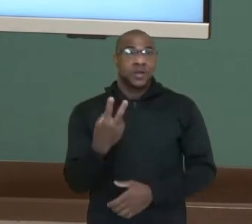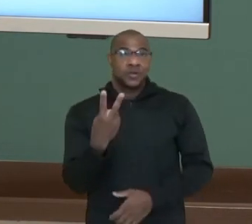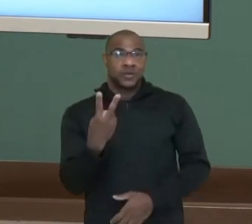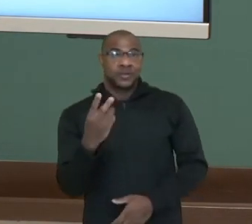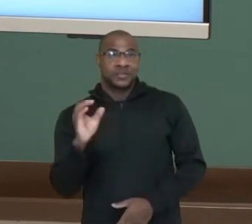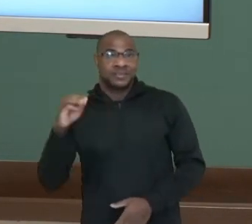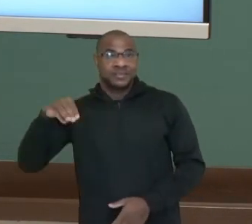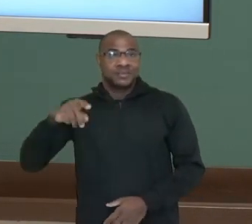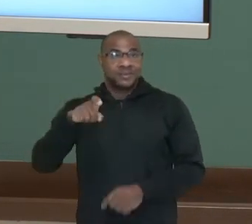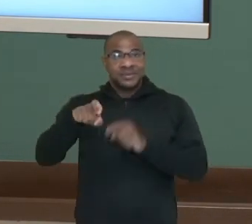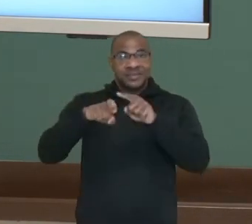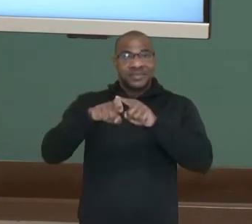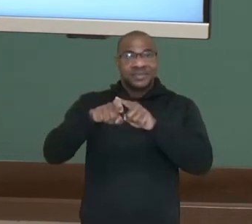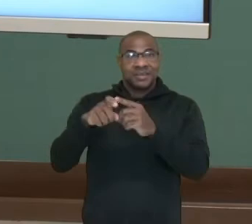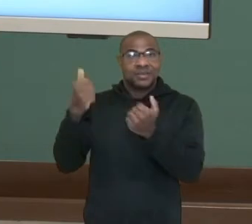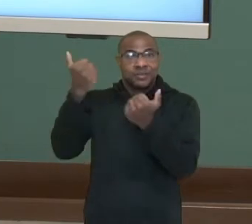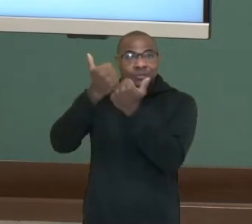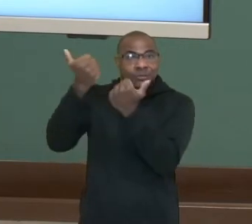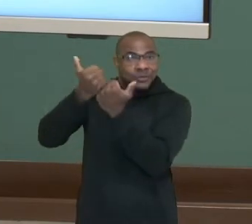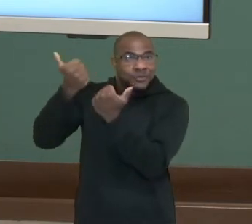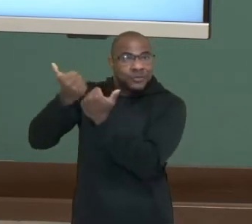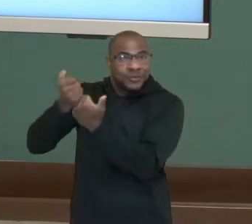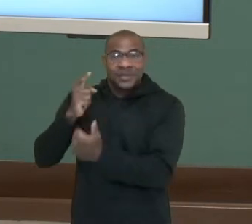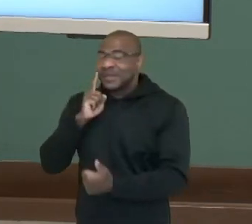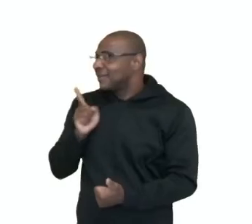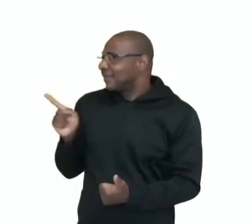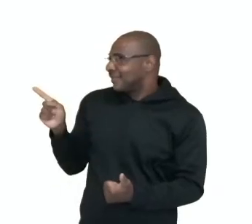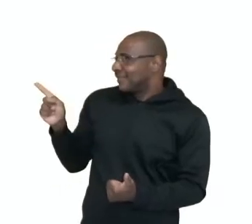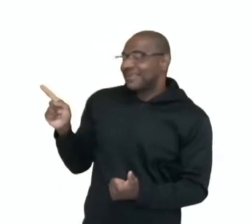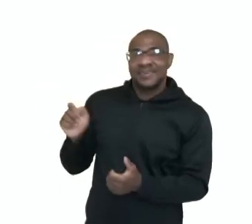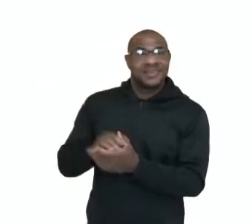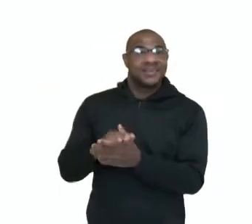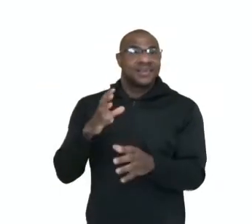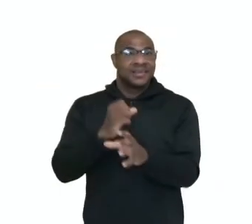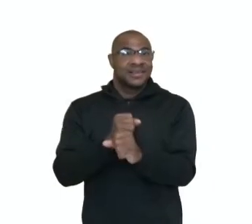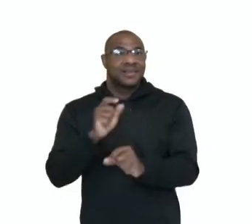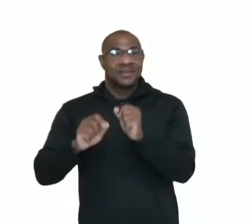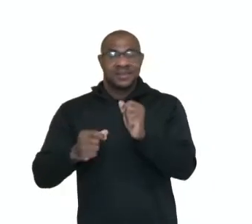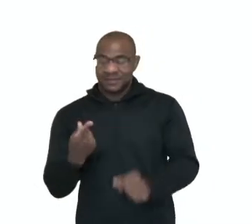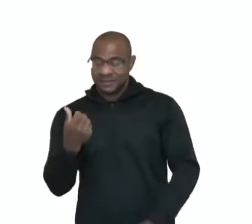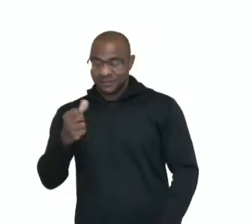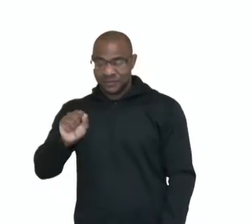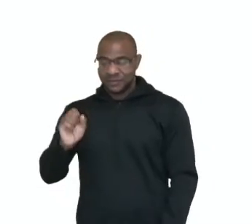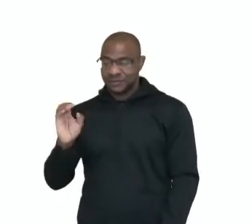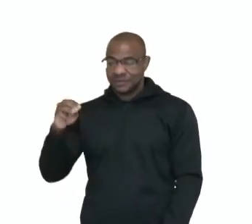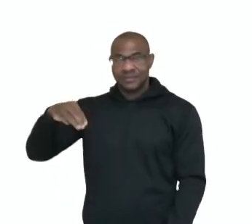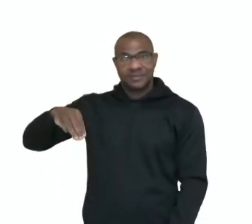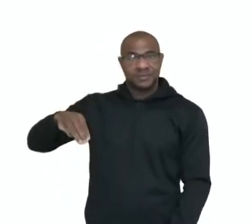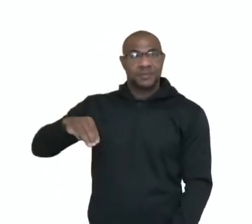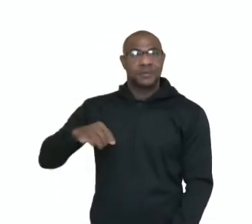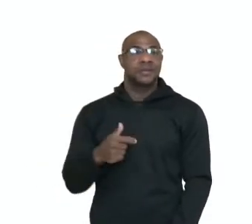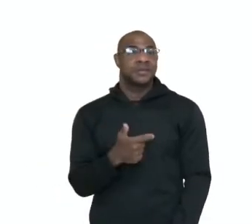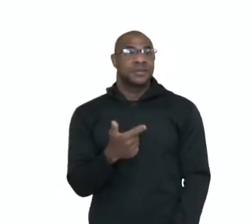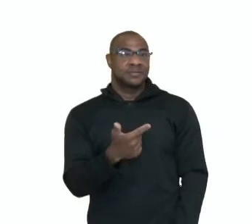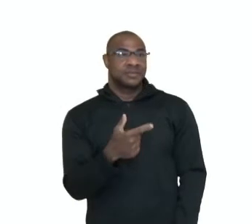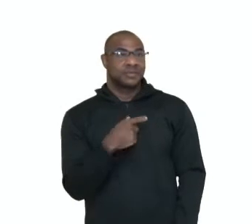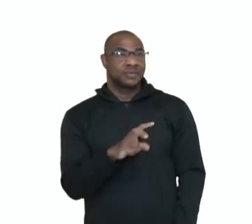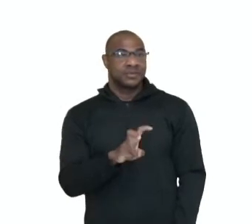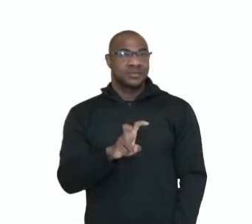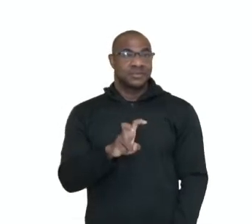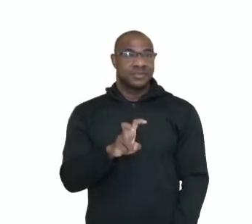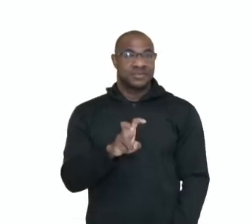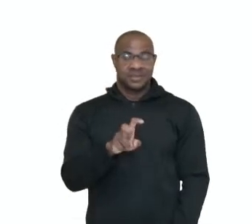trocou o x por 2, primeiro multiplica 16, soma com 2, 18. O segundo, x igual a